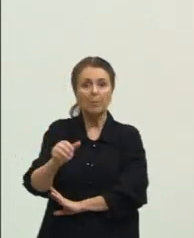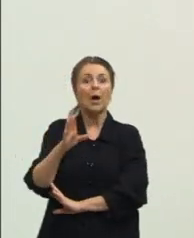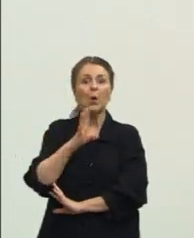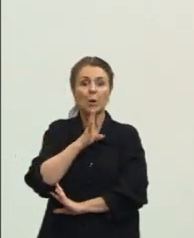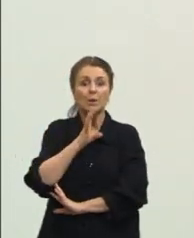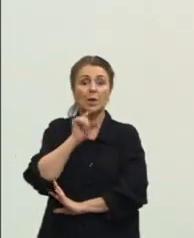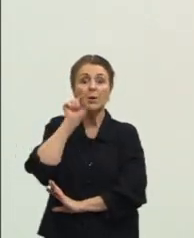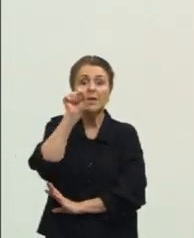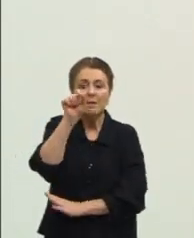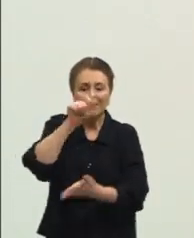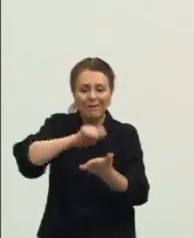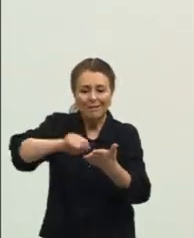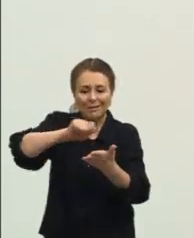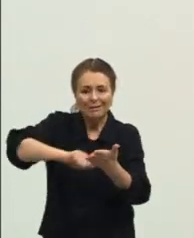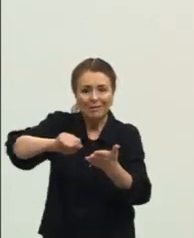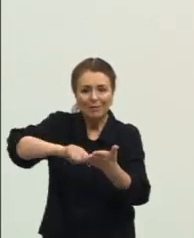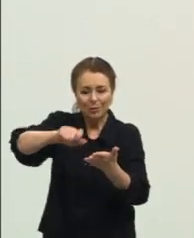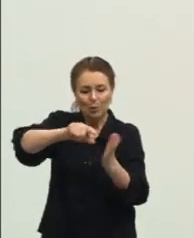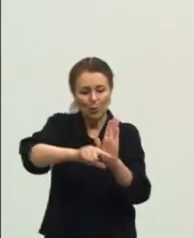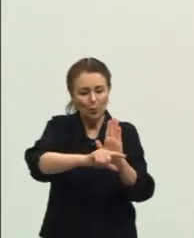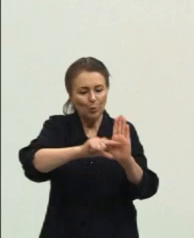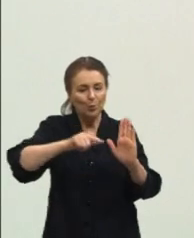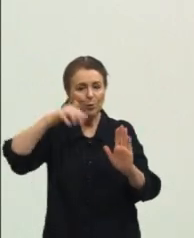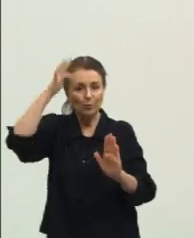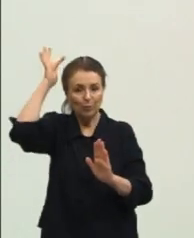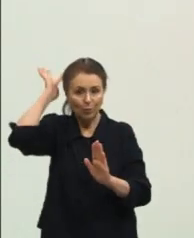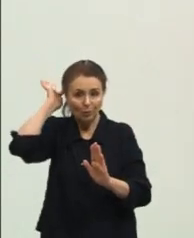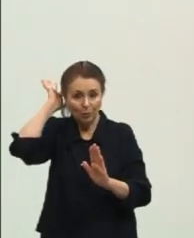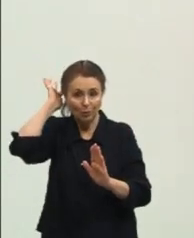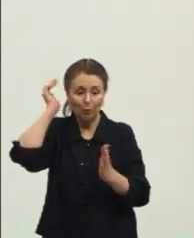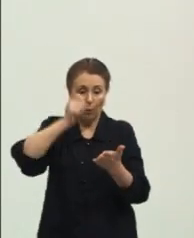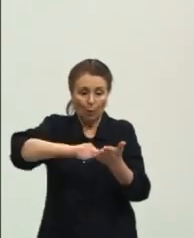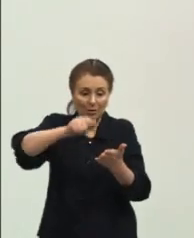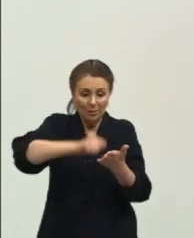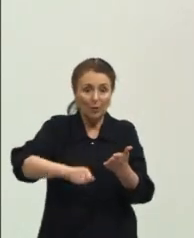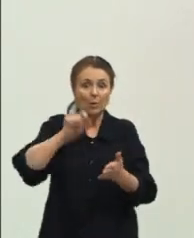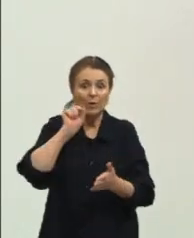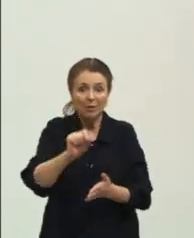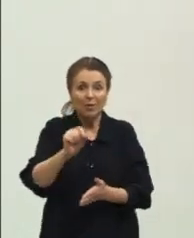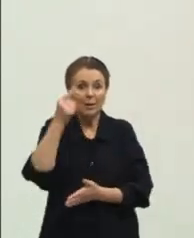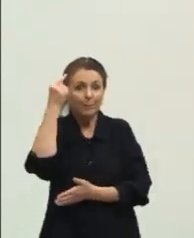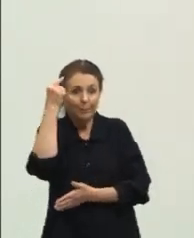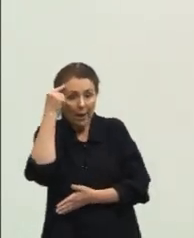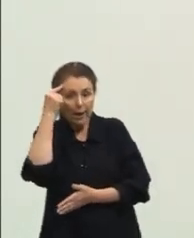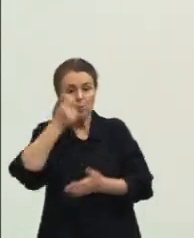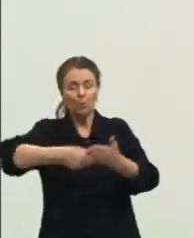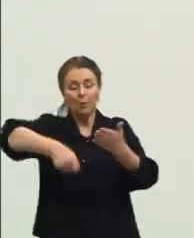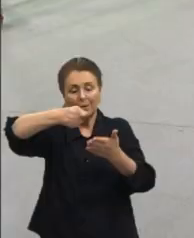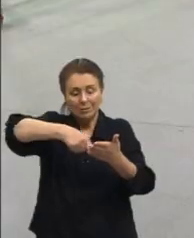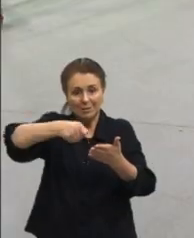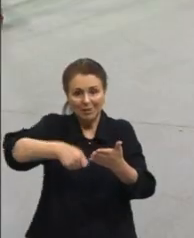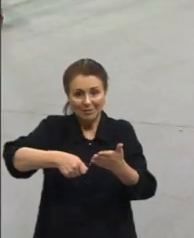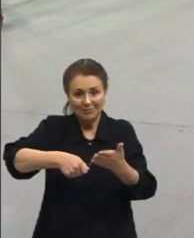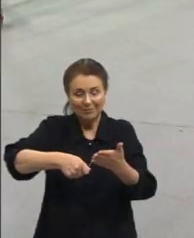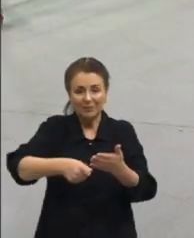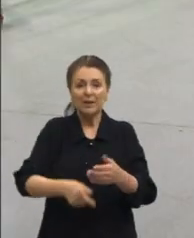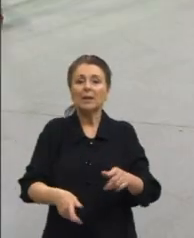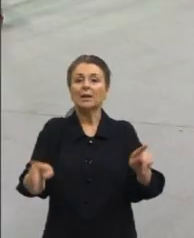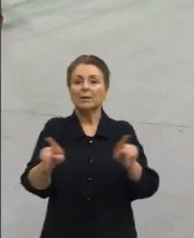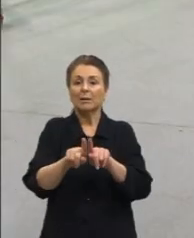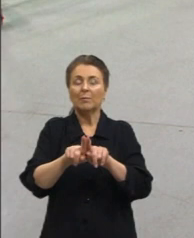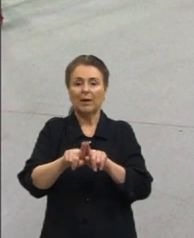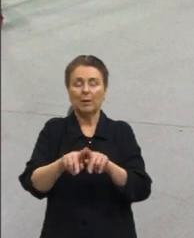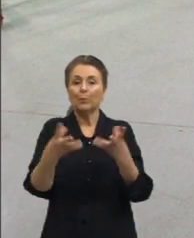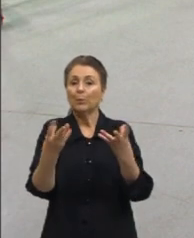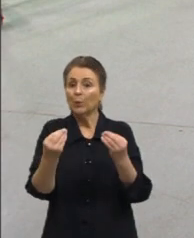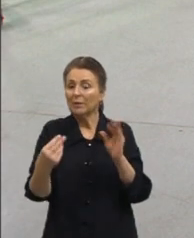só interpretar ou né É Preciso Saber o que eu vou compensa a respeito desse micro poder outra coisa que também chama atenção